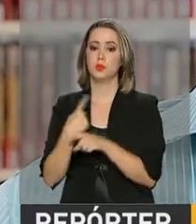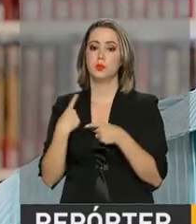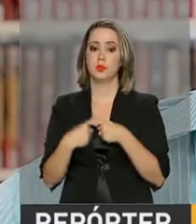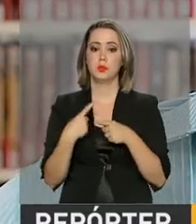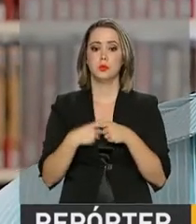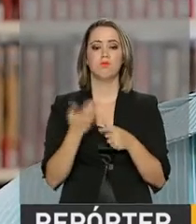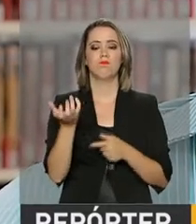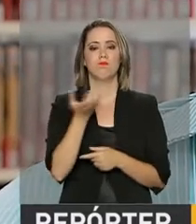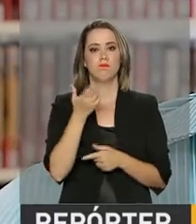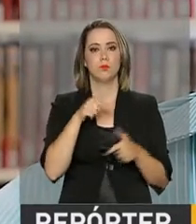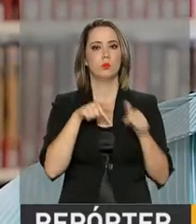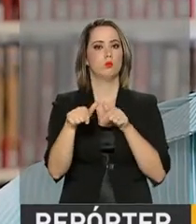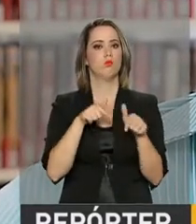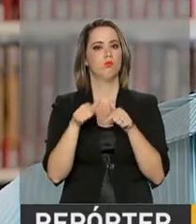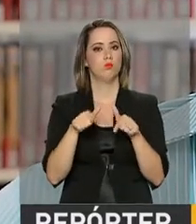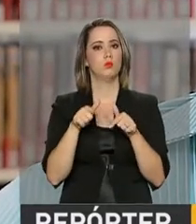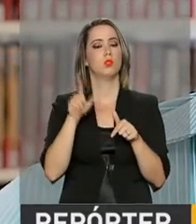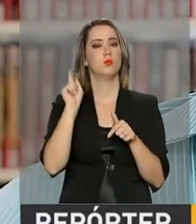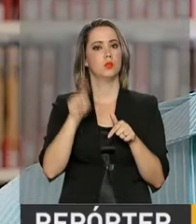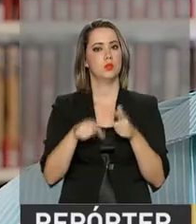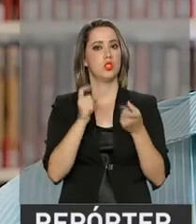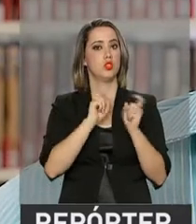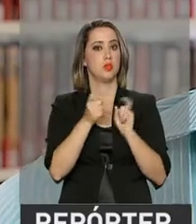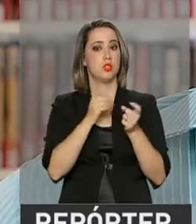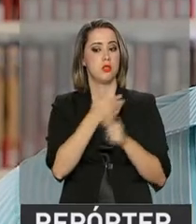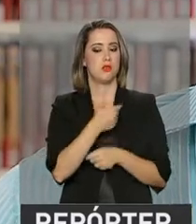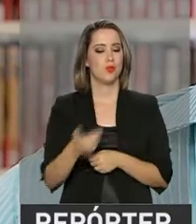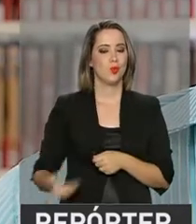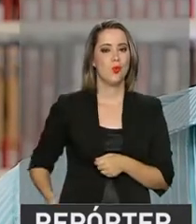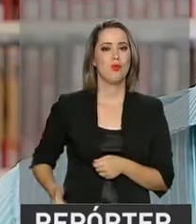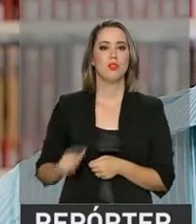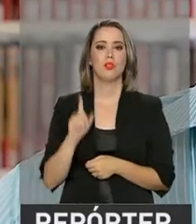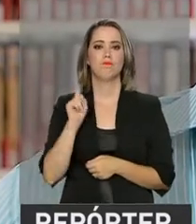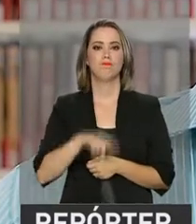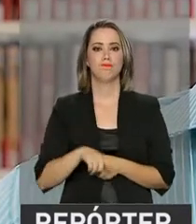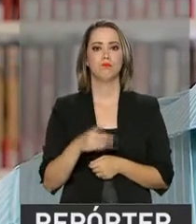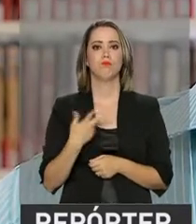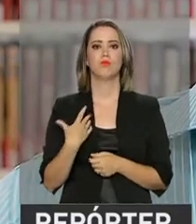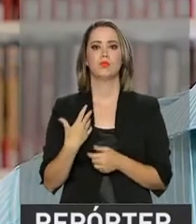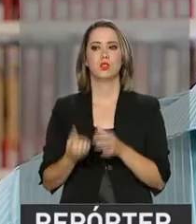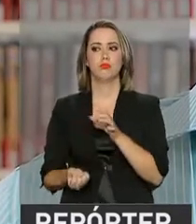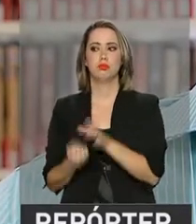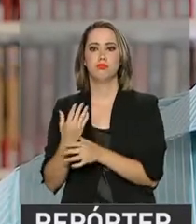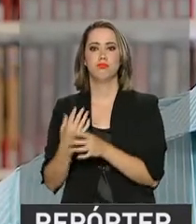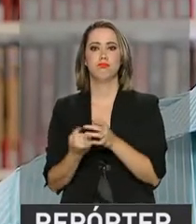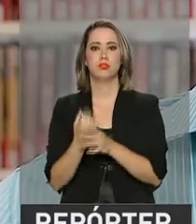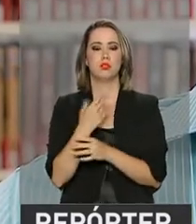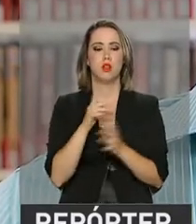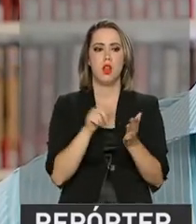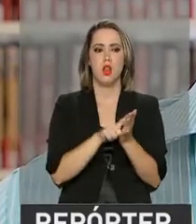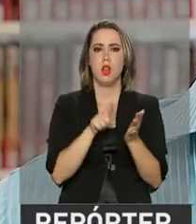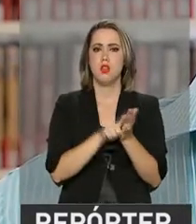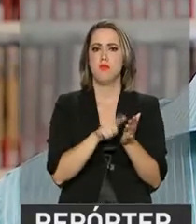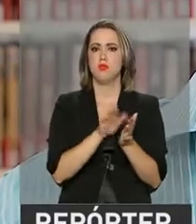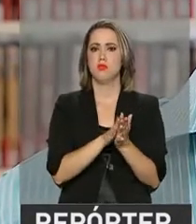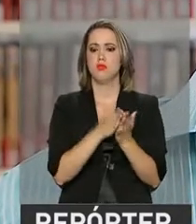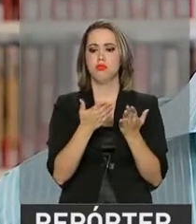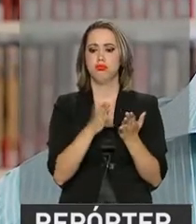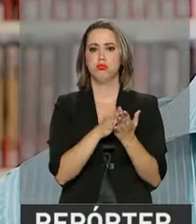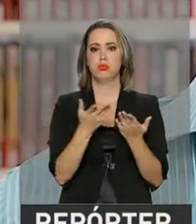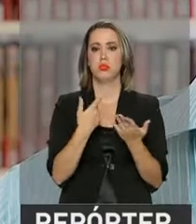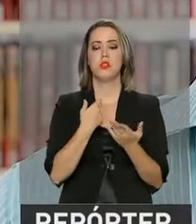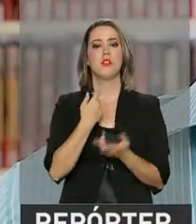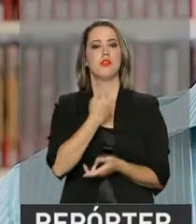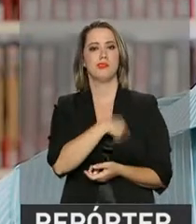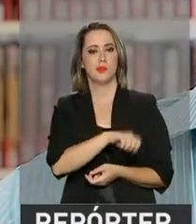porque a minha área de administração pública tem muita produção acadêmica textual em espanhol